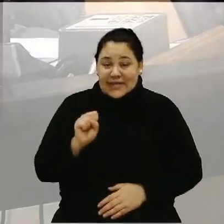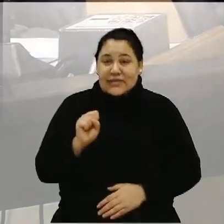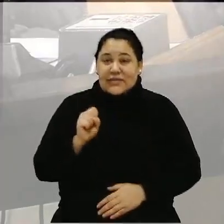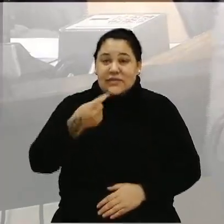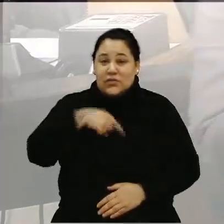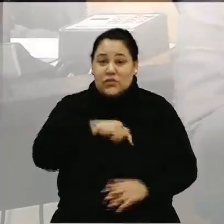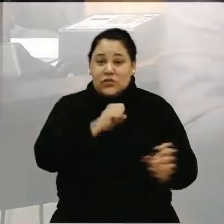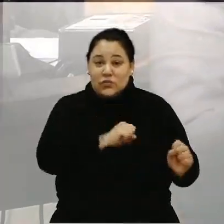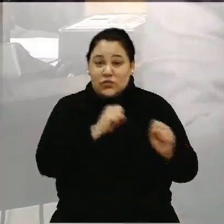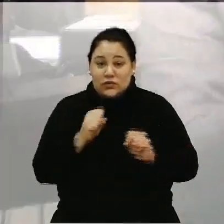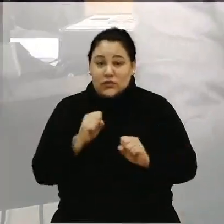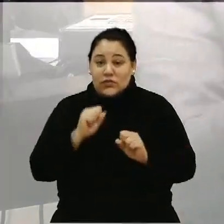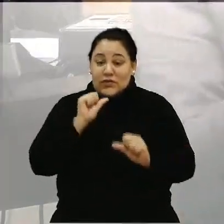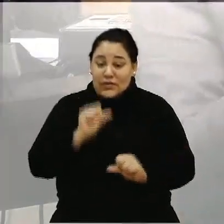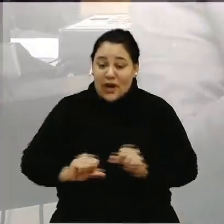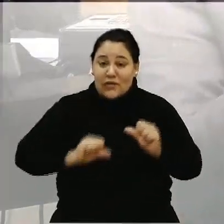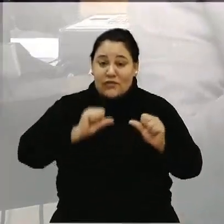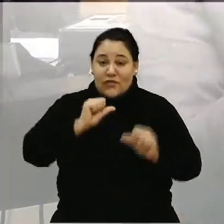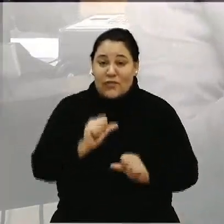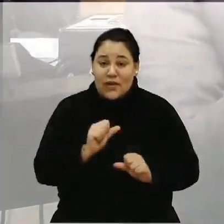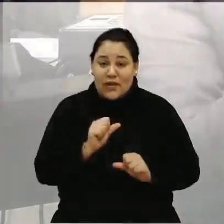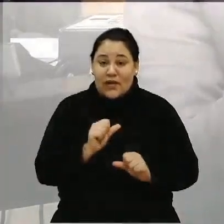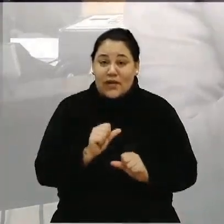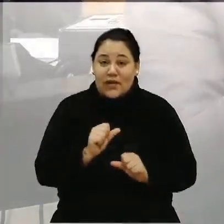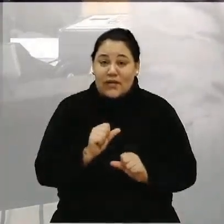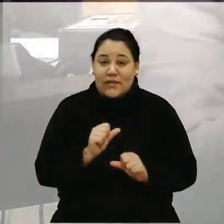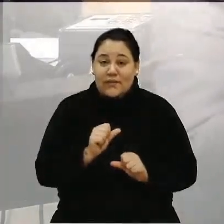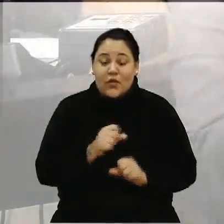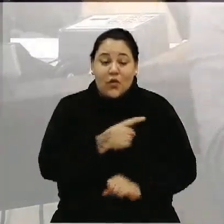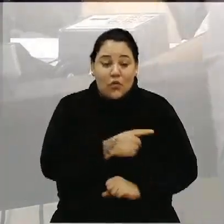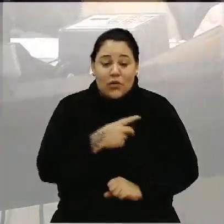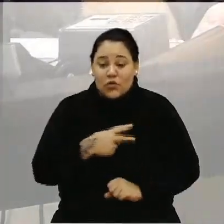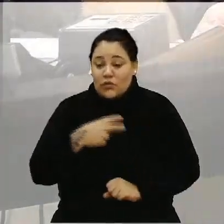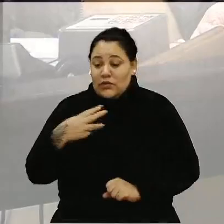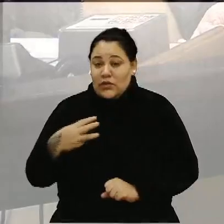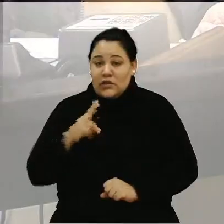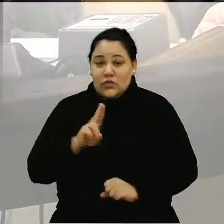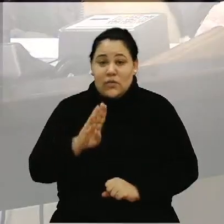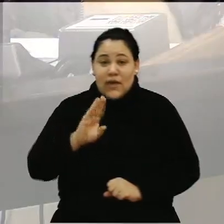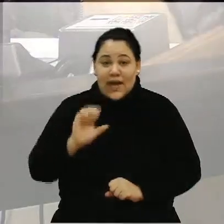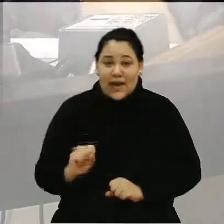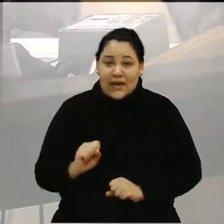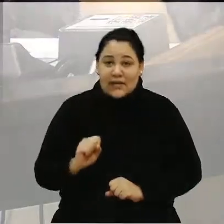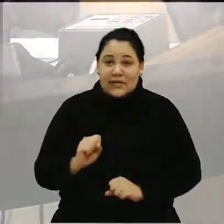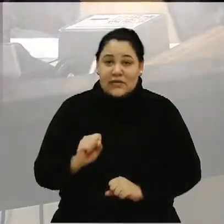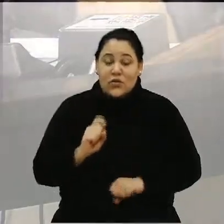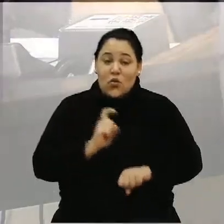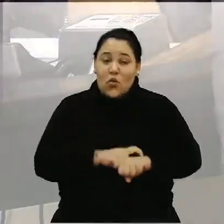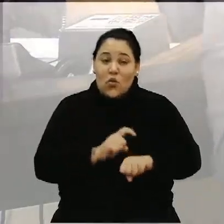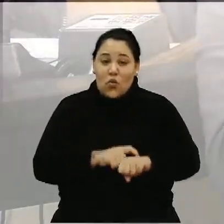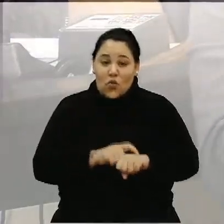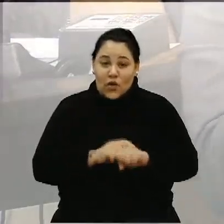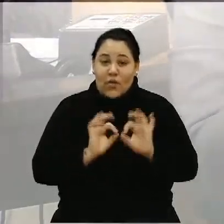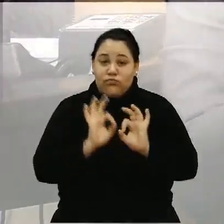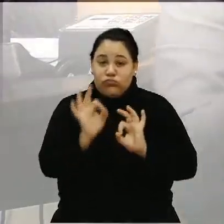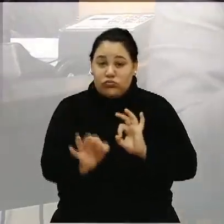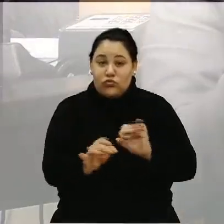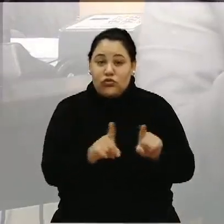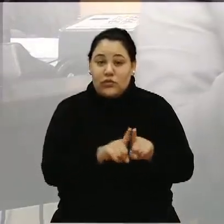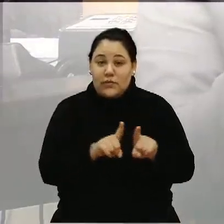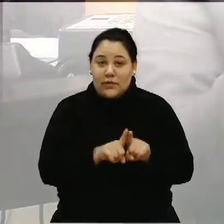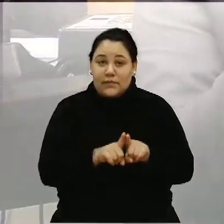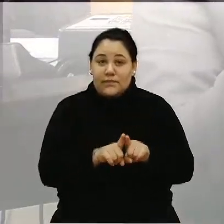pode transformar daqui a pouco 1, 2 UBSs ou 3 em uma só, com horário estendido, algo